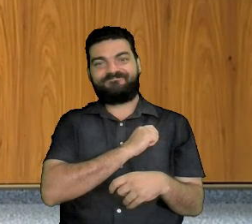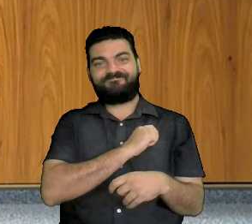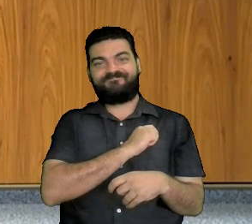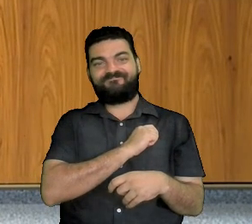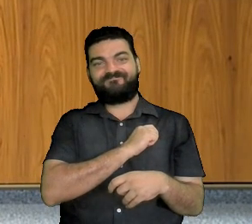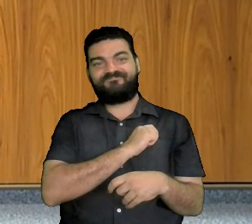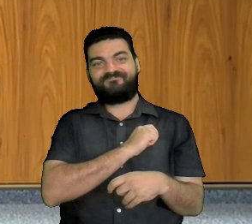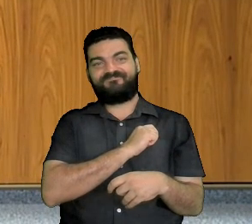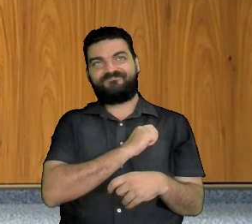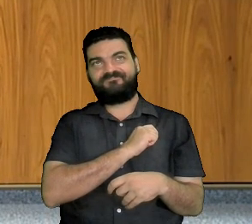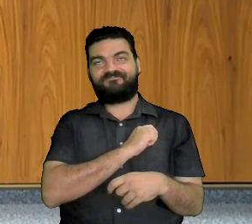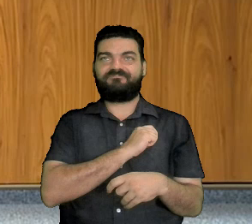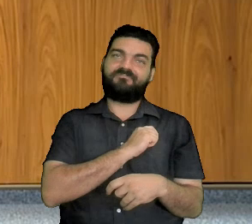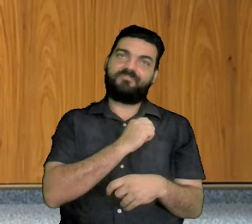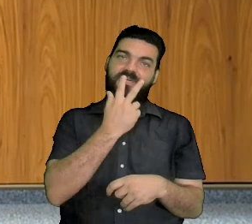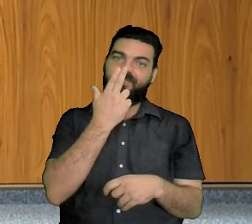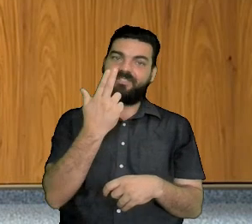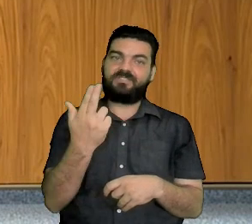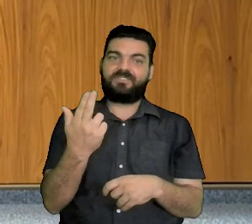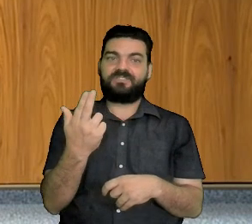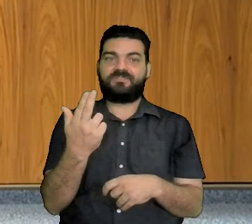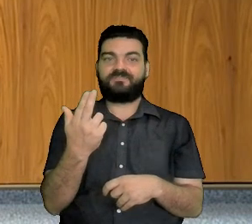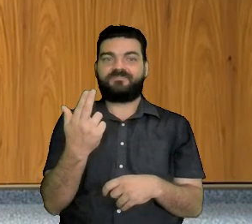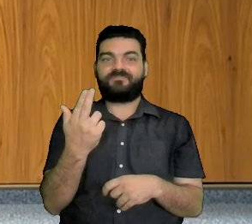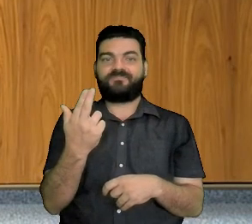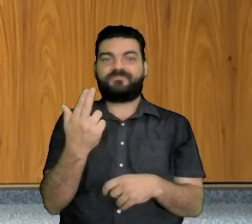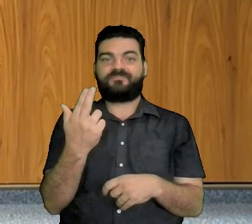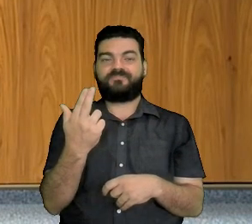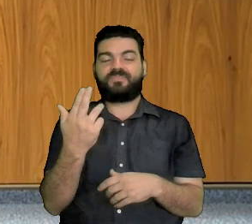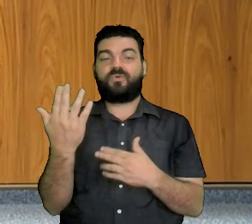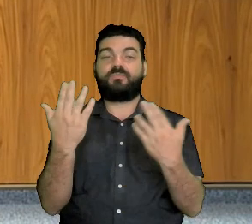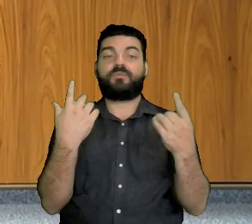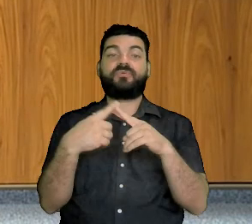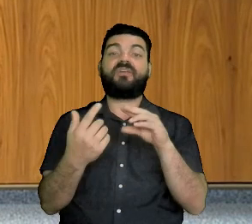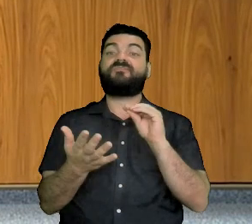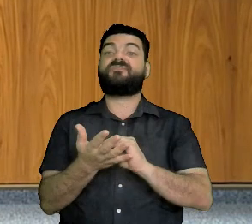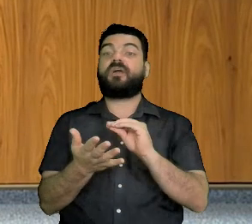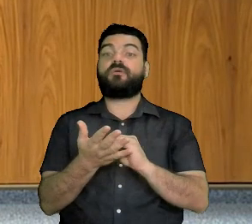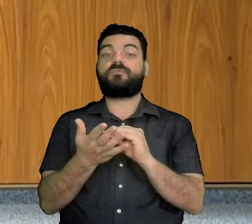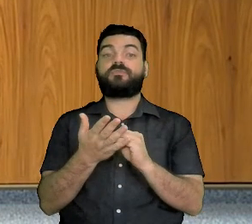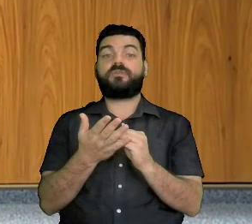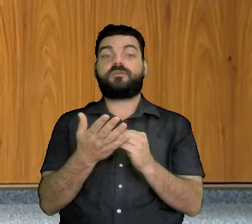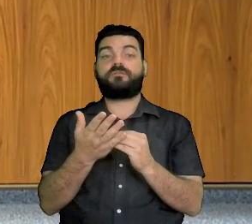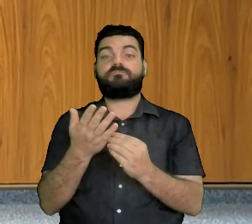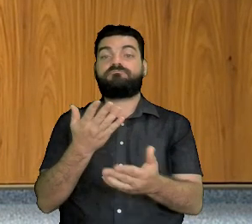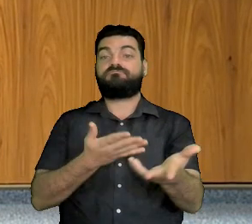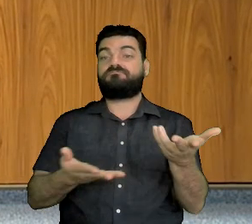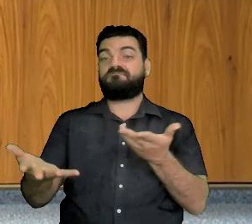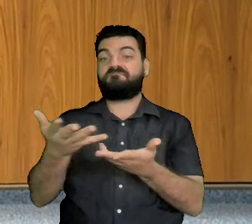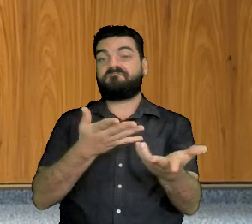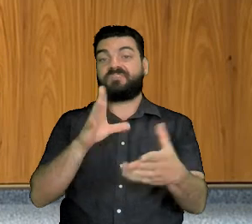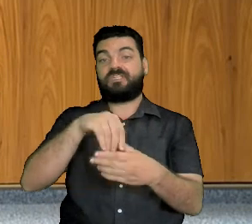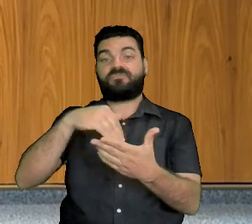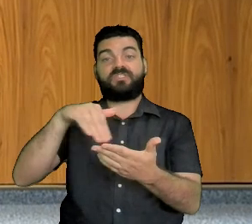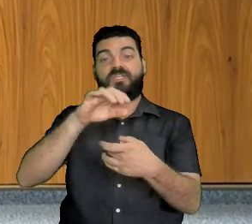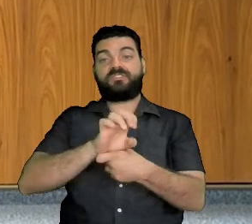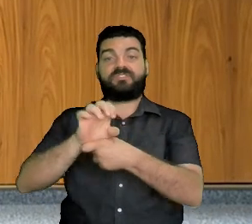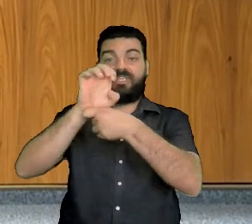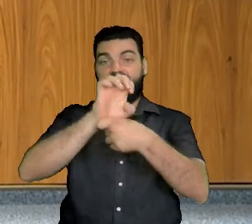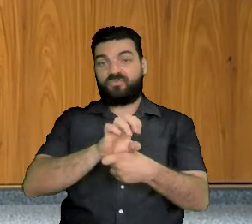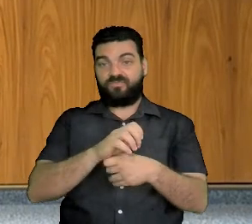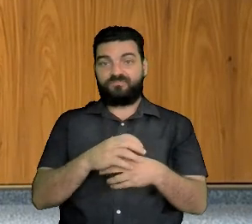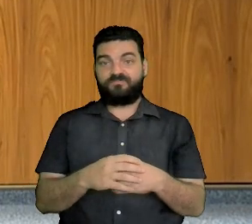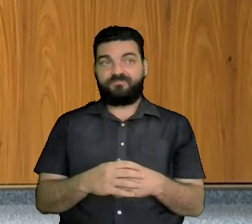são, vamos dizer assim, ocorrem em razão da falta de consenso entre os secretários de Estado, da Fazenda de